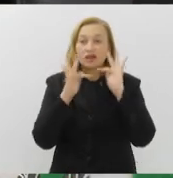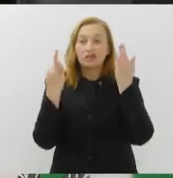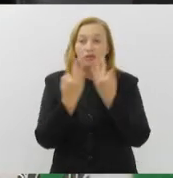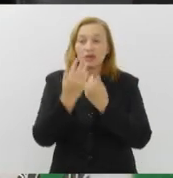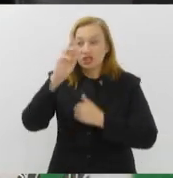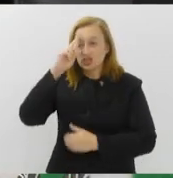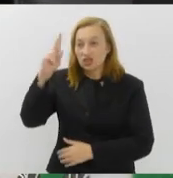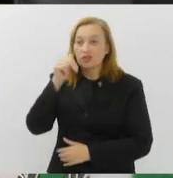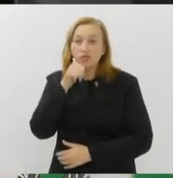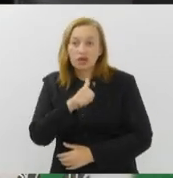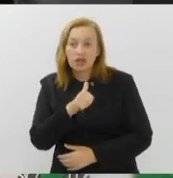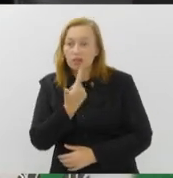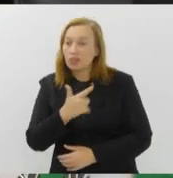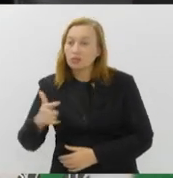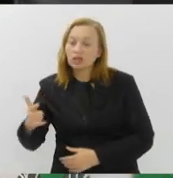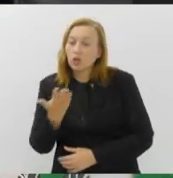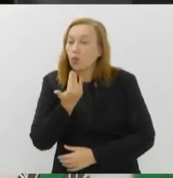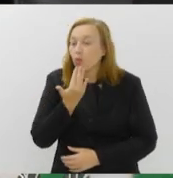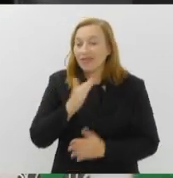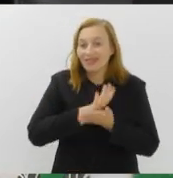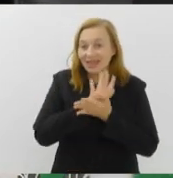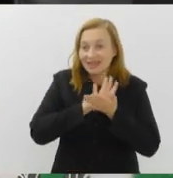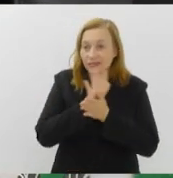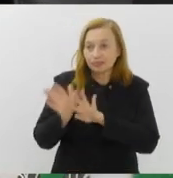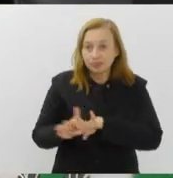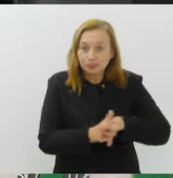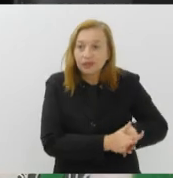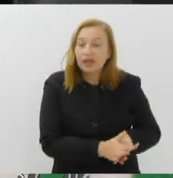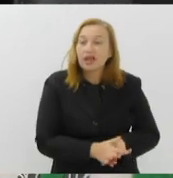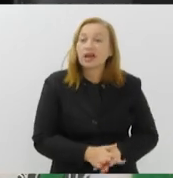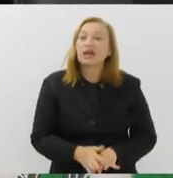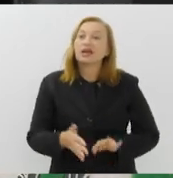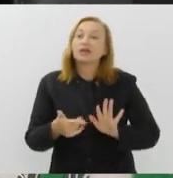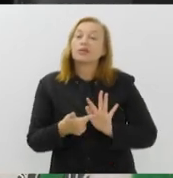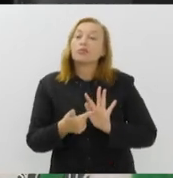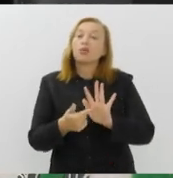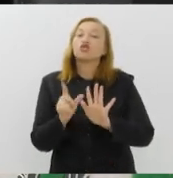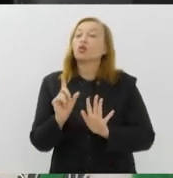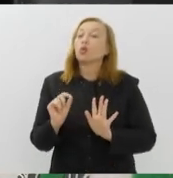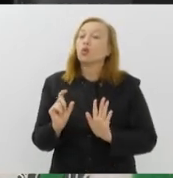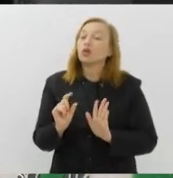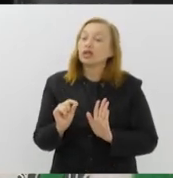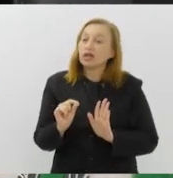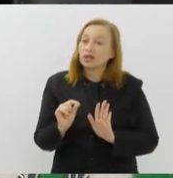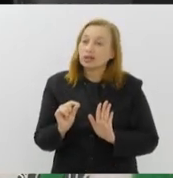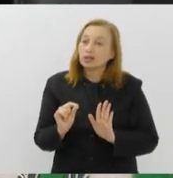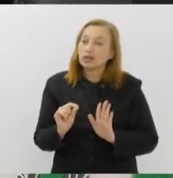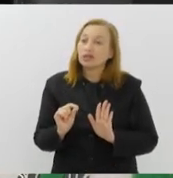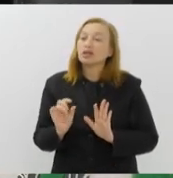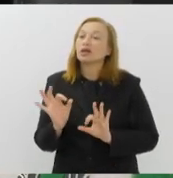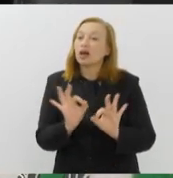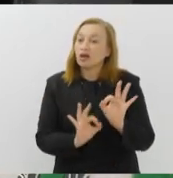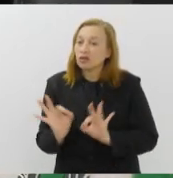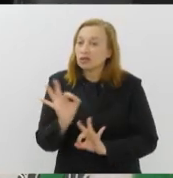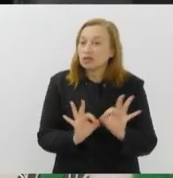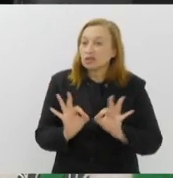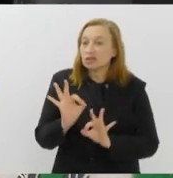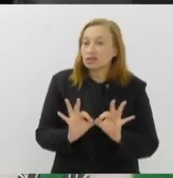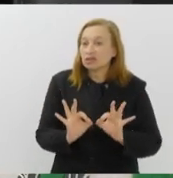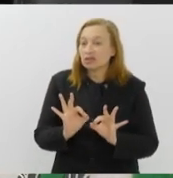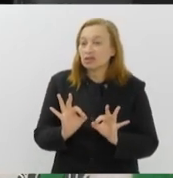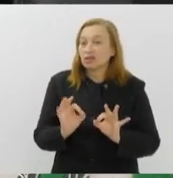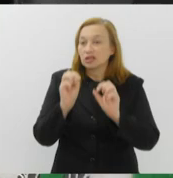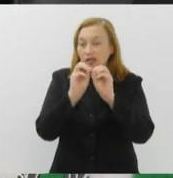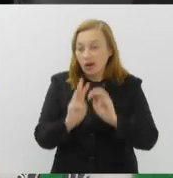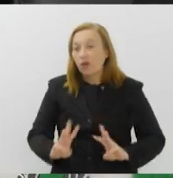mulheres também não têm o que comer. Esse quadro reforça o que as organizações das Nações Unidas, a